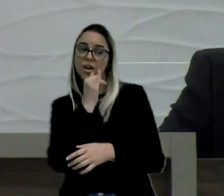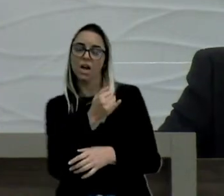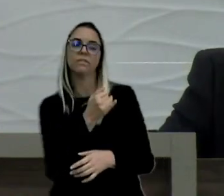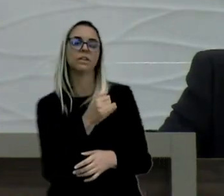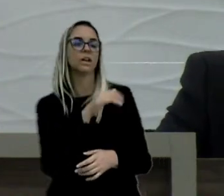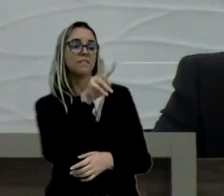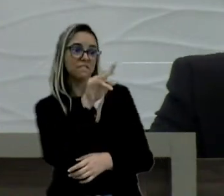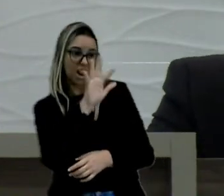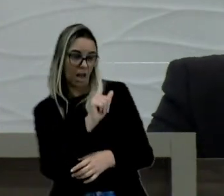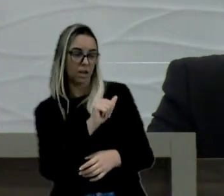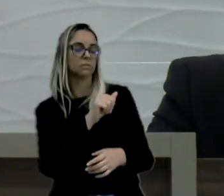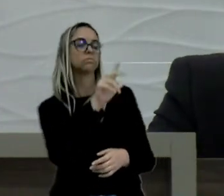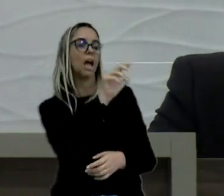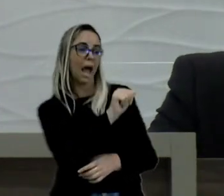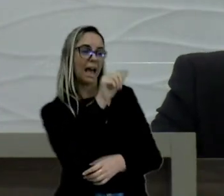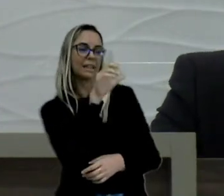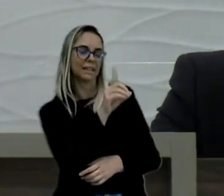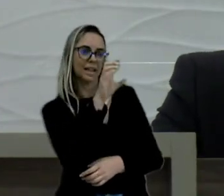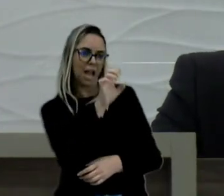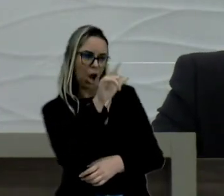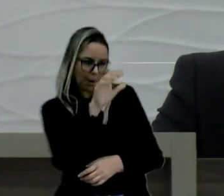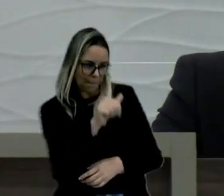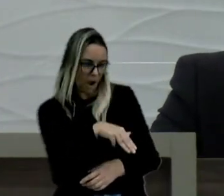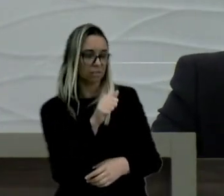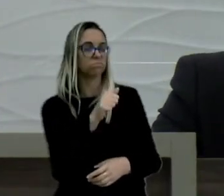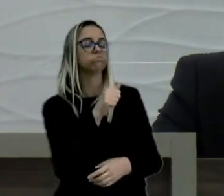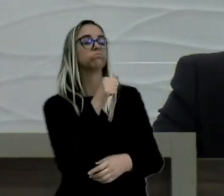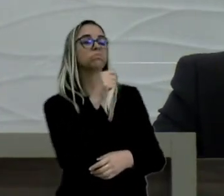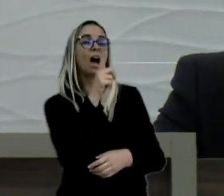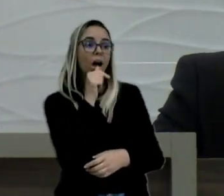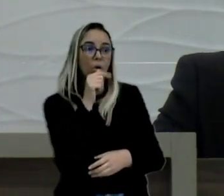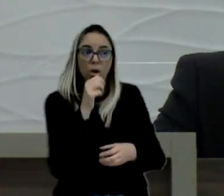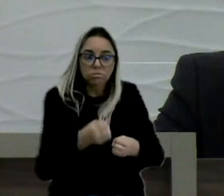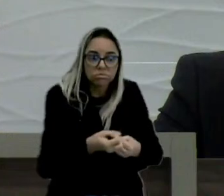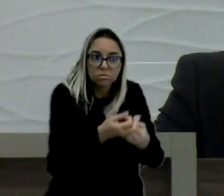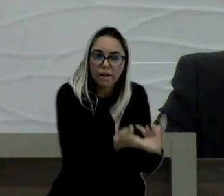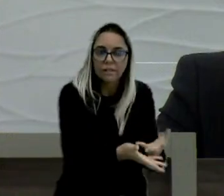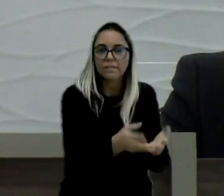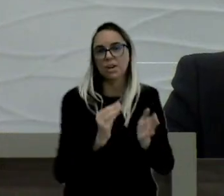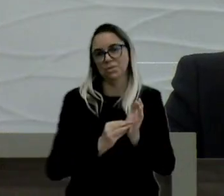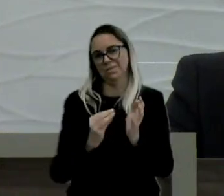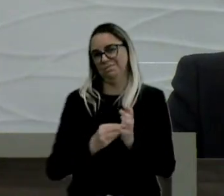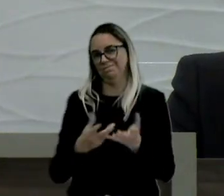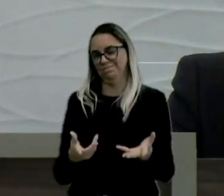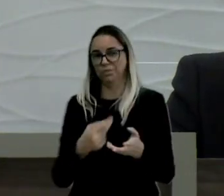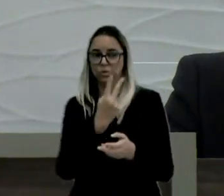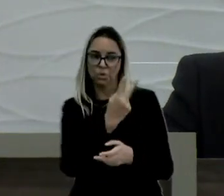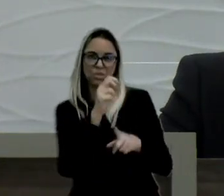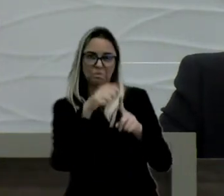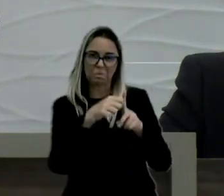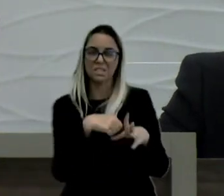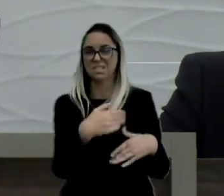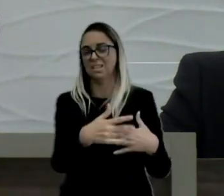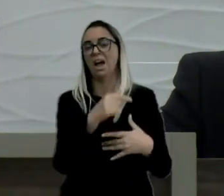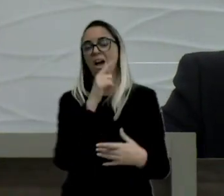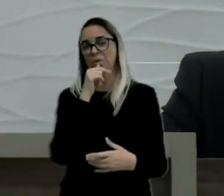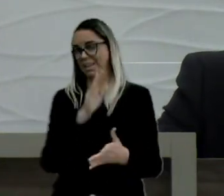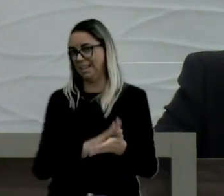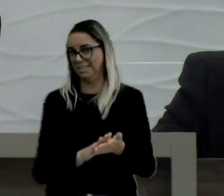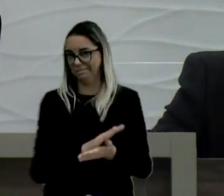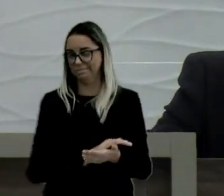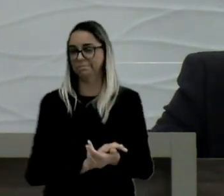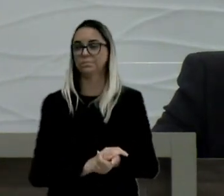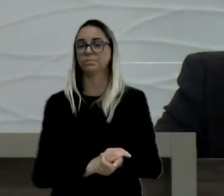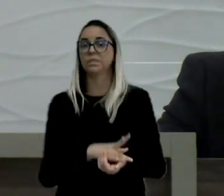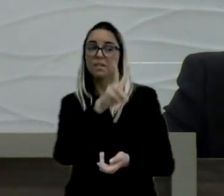chegar água Me preocupei pedir eles para ligar água paraa Vila Delma porque fazia já dois meses já faz mais de um mês que eles chegaram